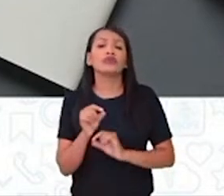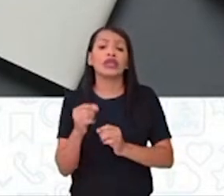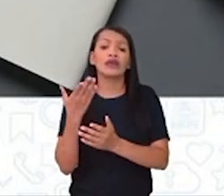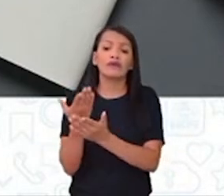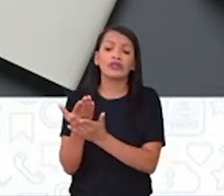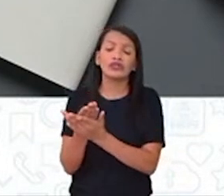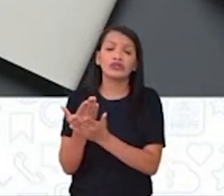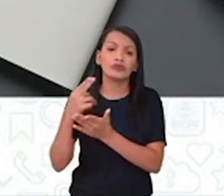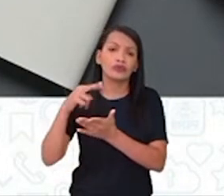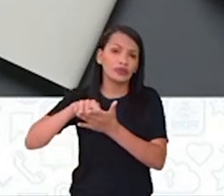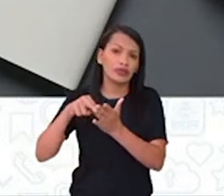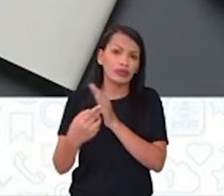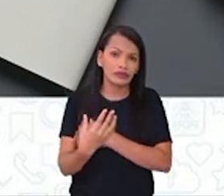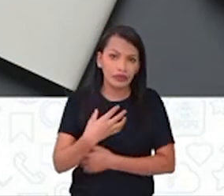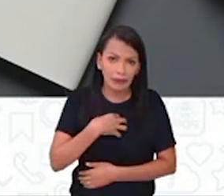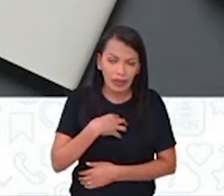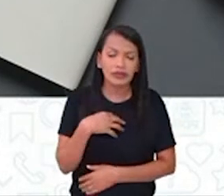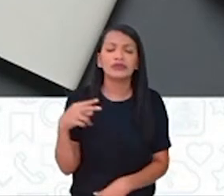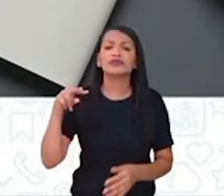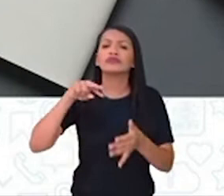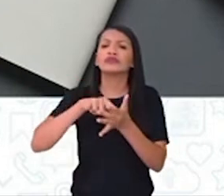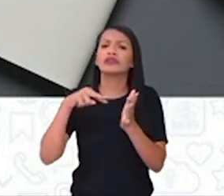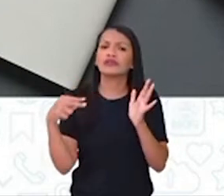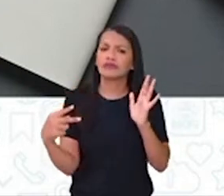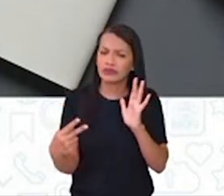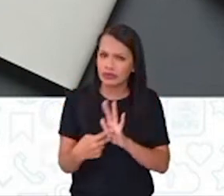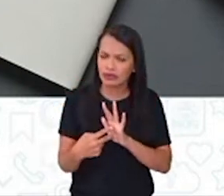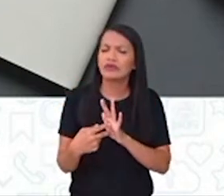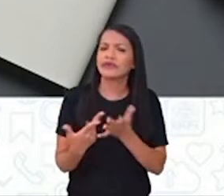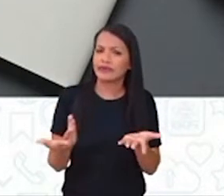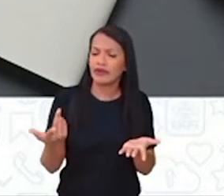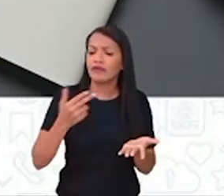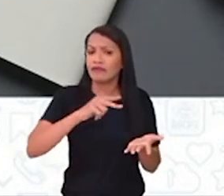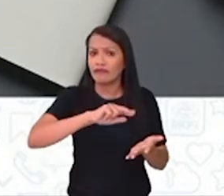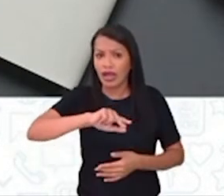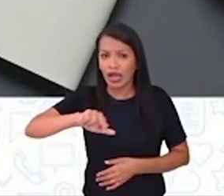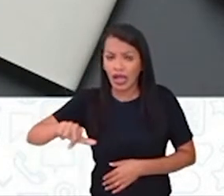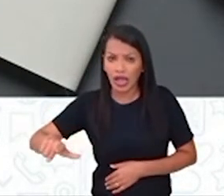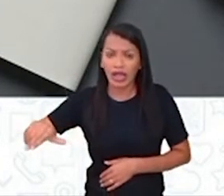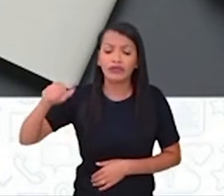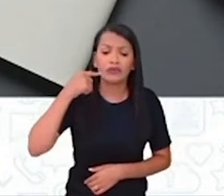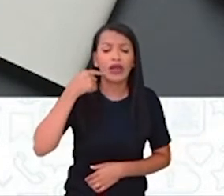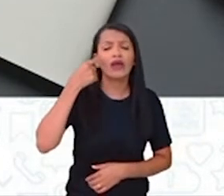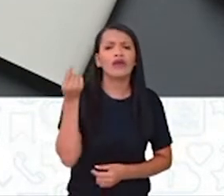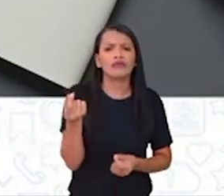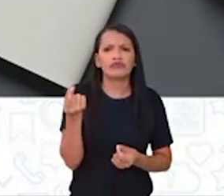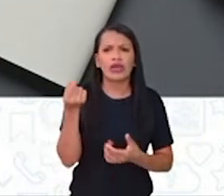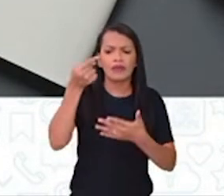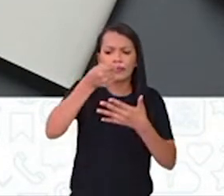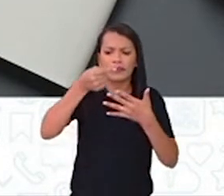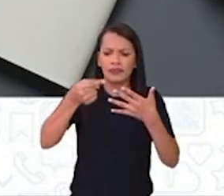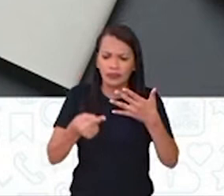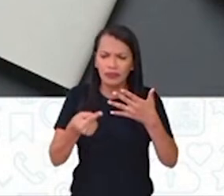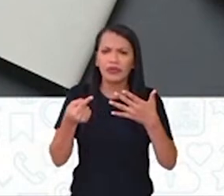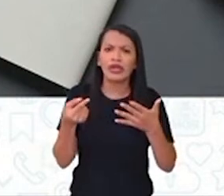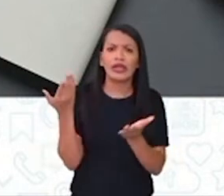da semântica, do significado nos mais diversos níveis do discurso.